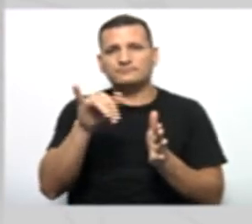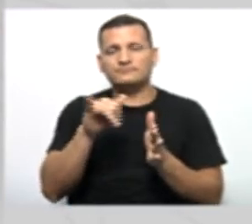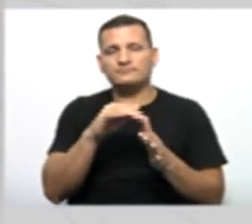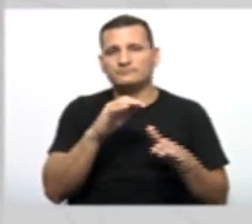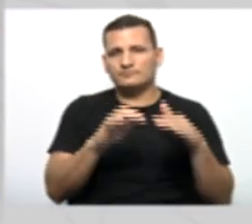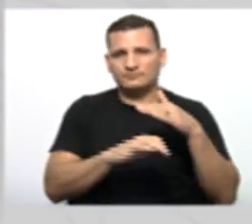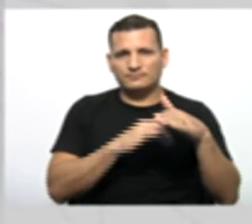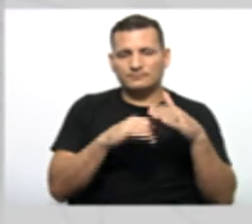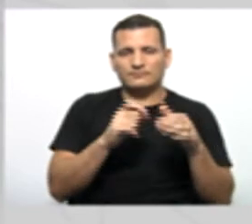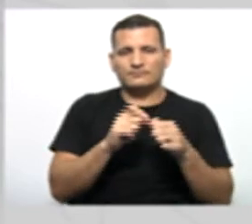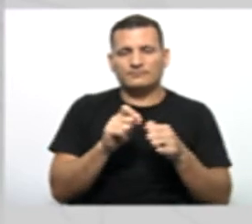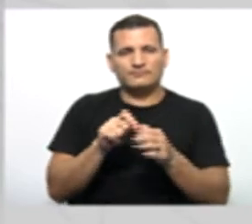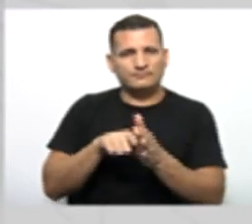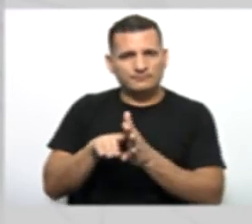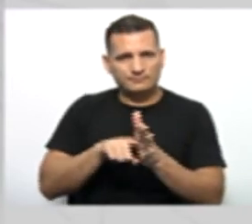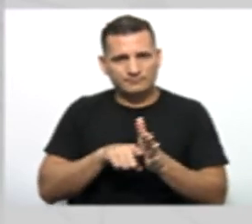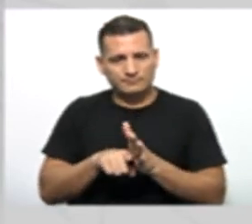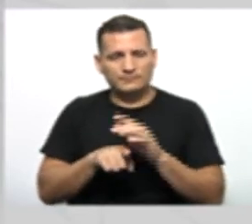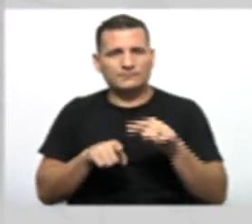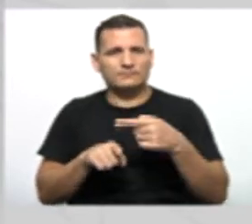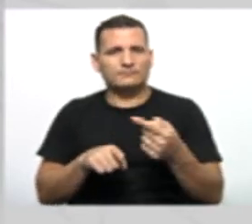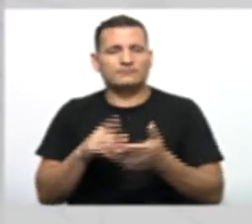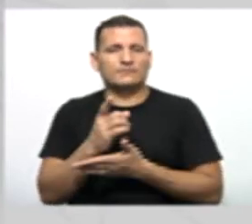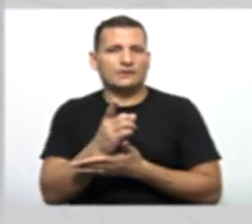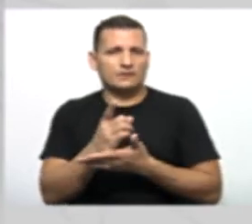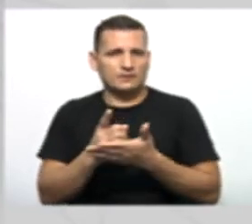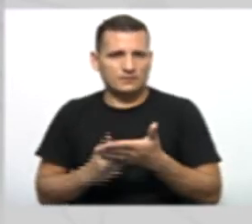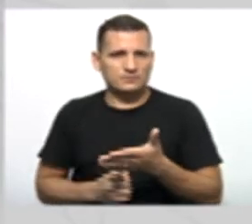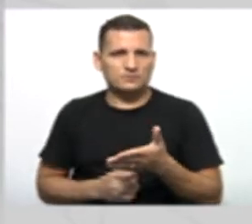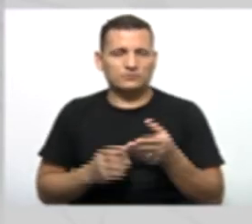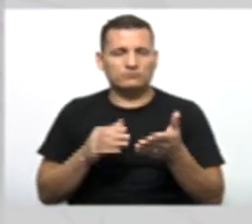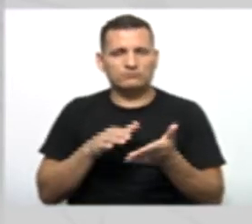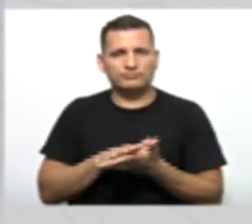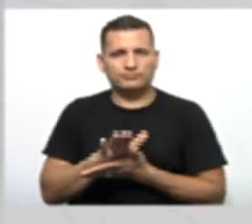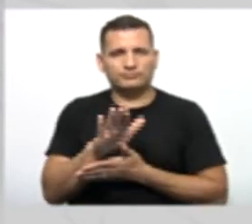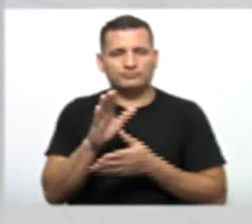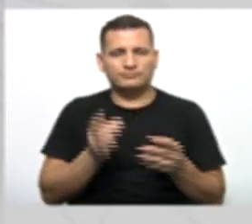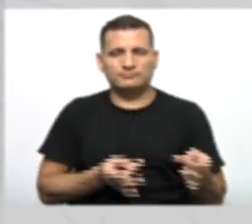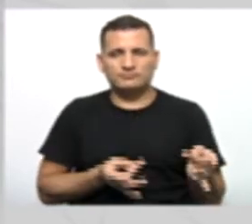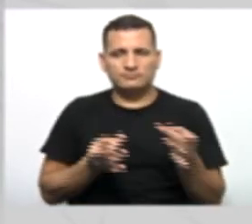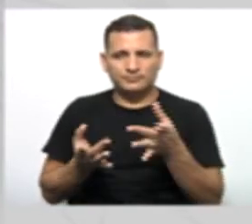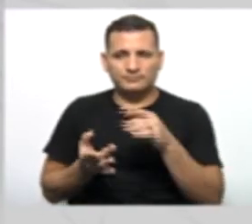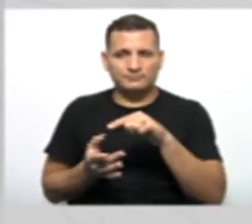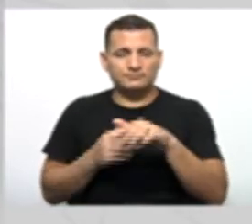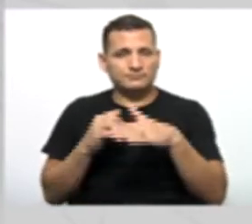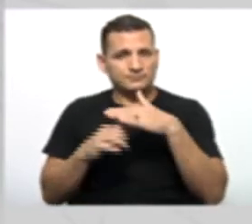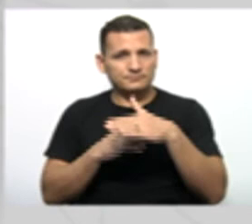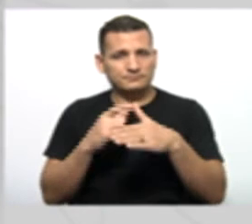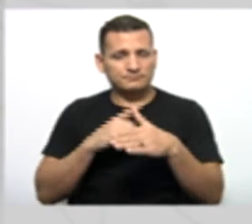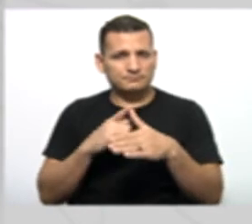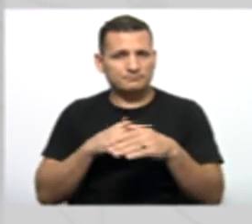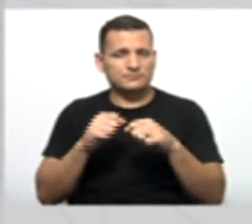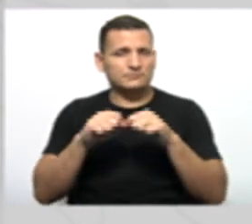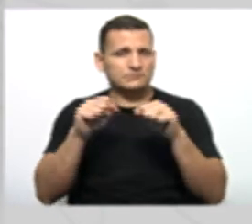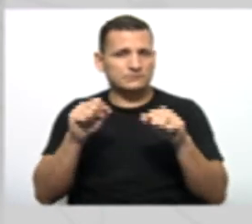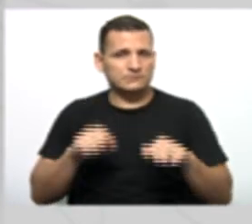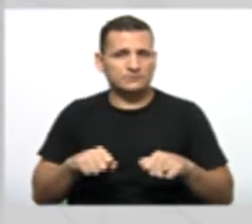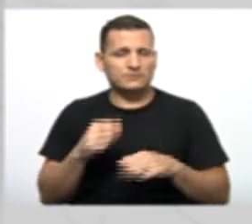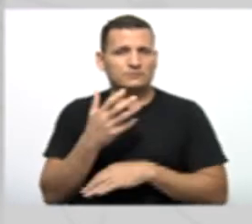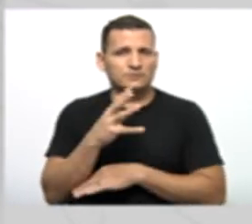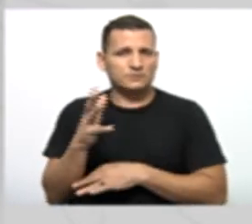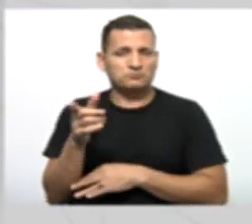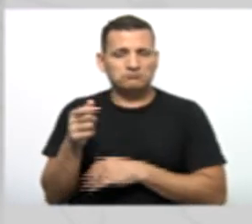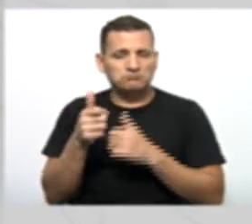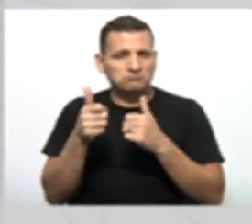auditoria e emite uma declaração de que aquela empresa tem um sistema de gestão ambiental e que ele realmente funciona. Isso se chama